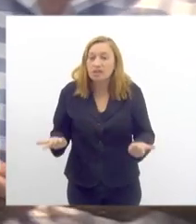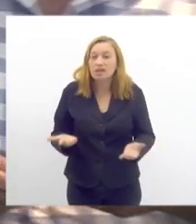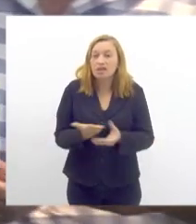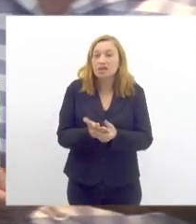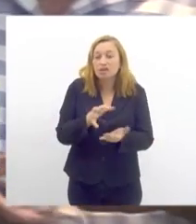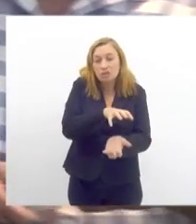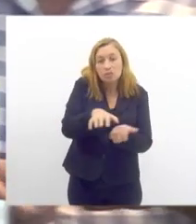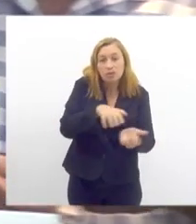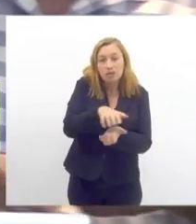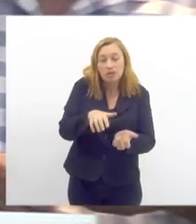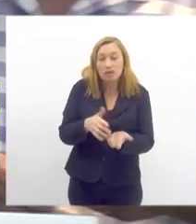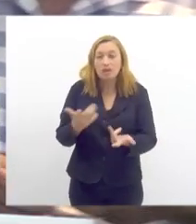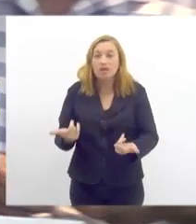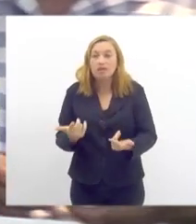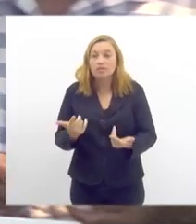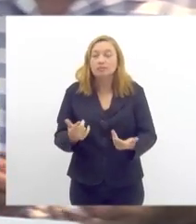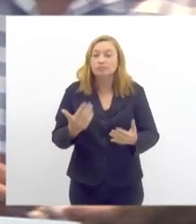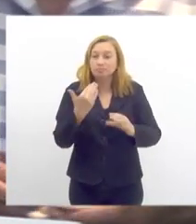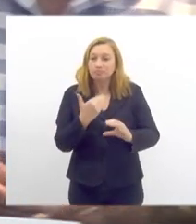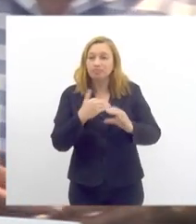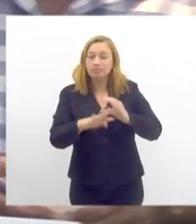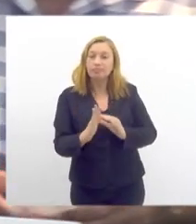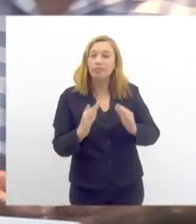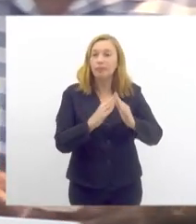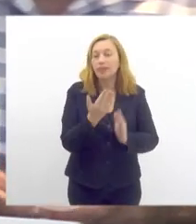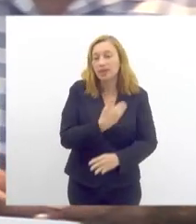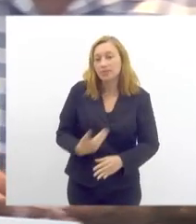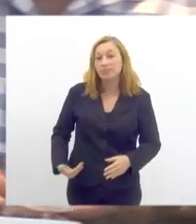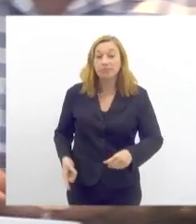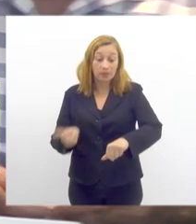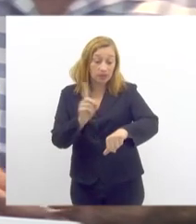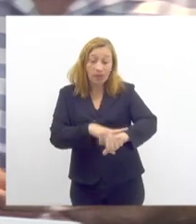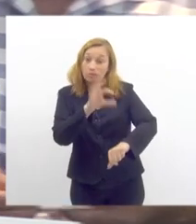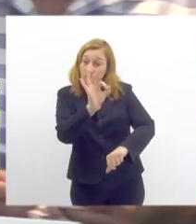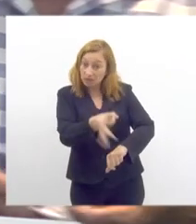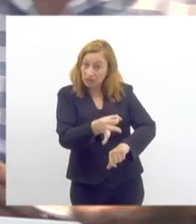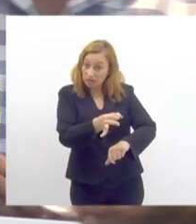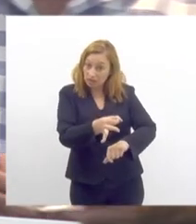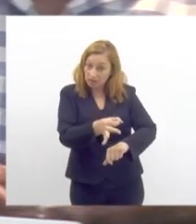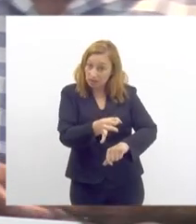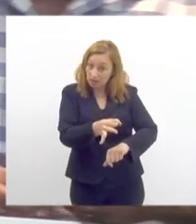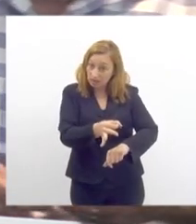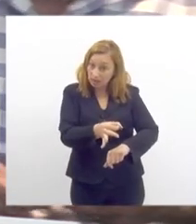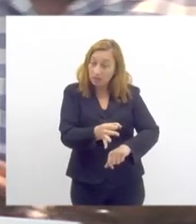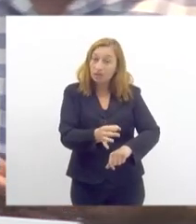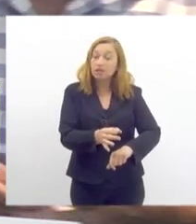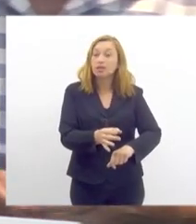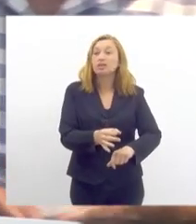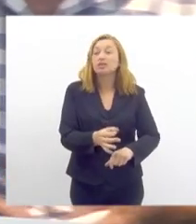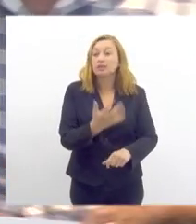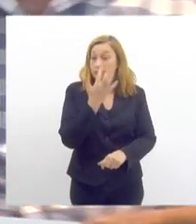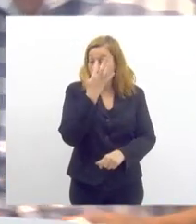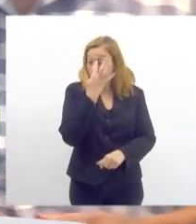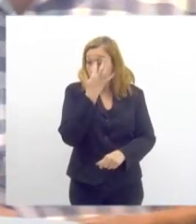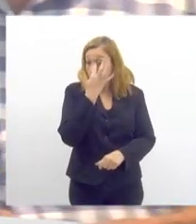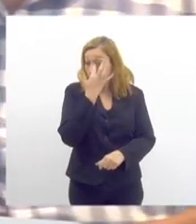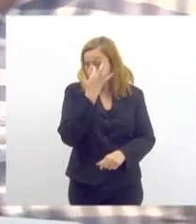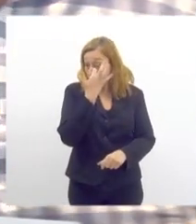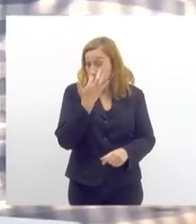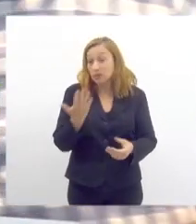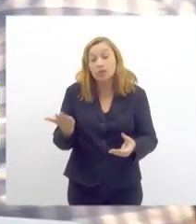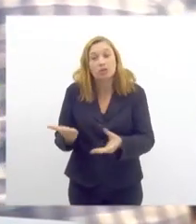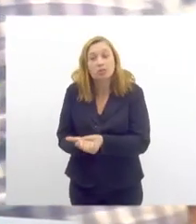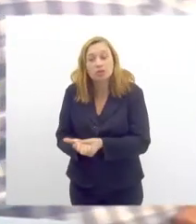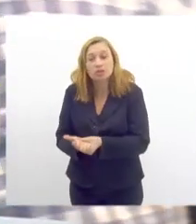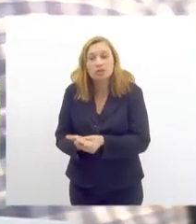greve, porque o processo foi enviado para a Casa Civil no prazo que nós entabulamos, e o processo está